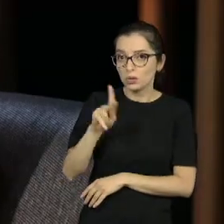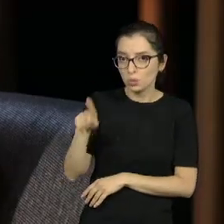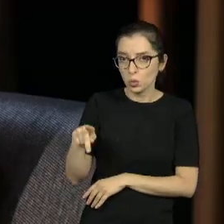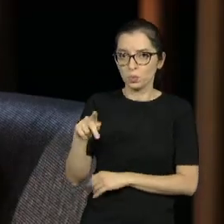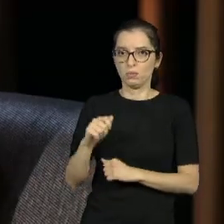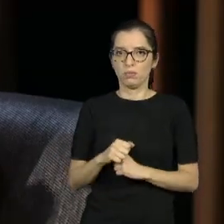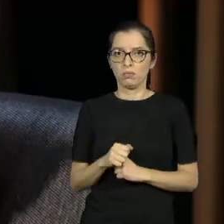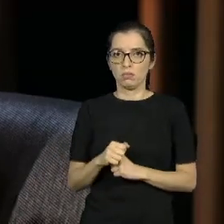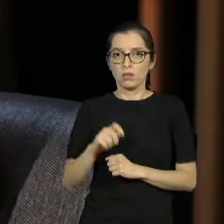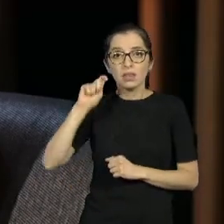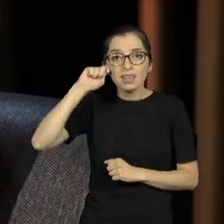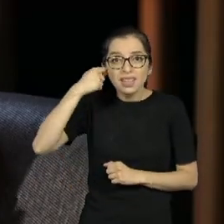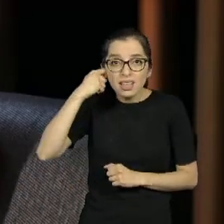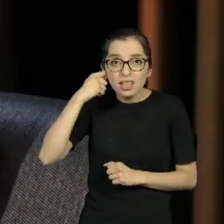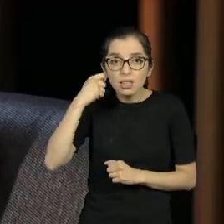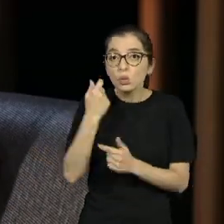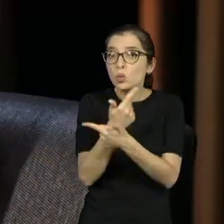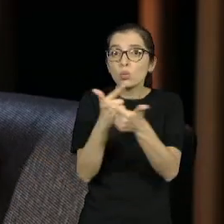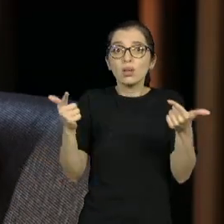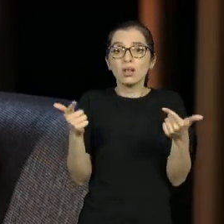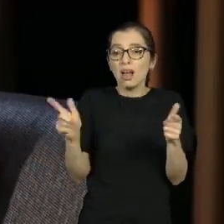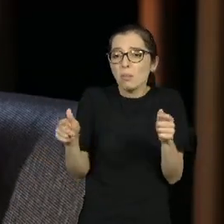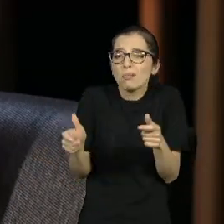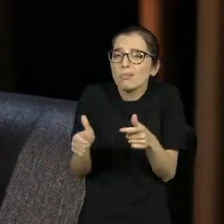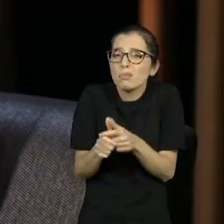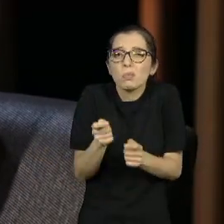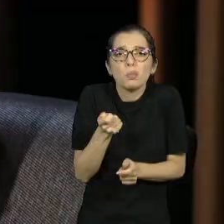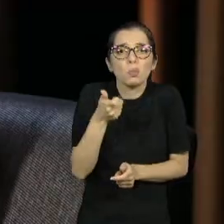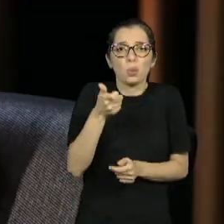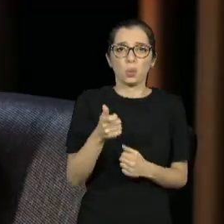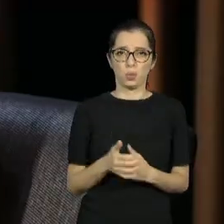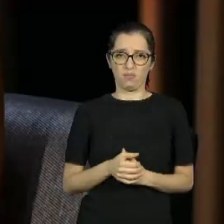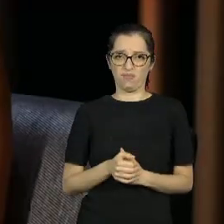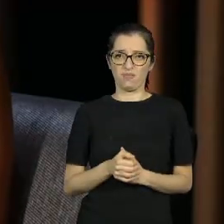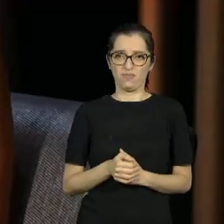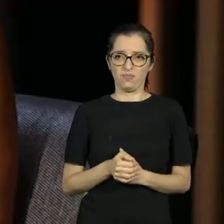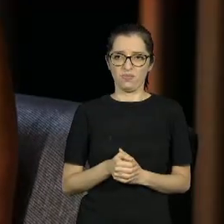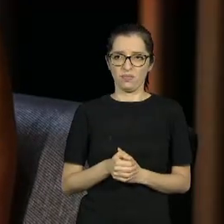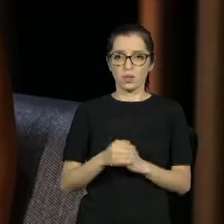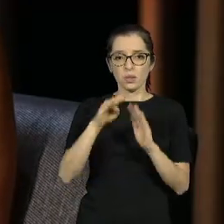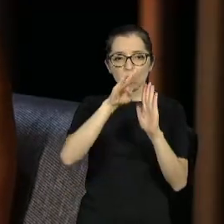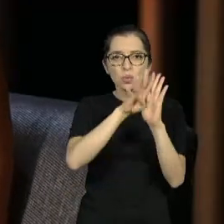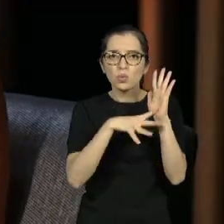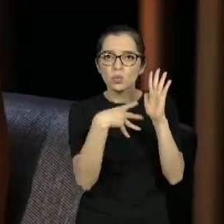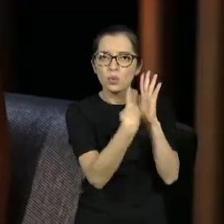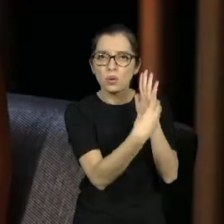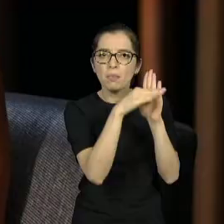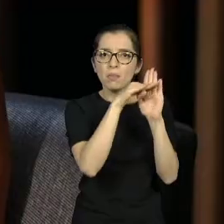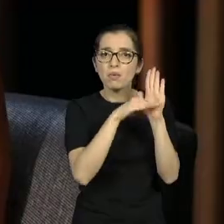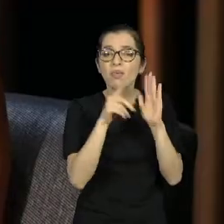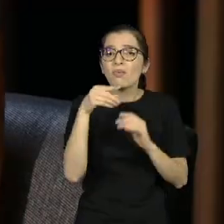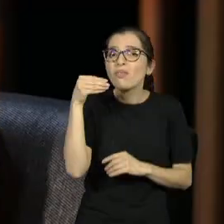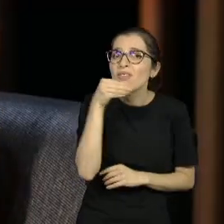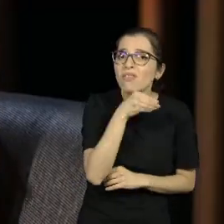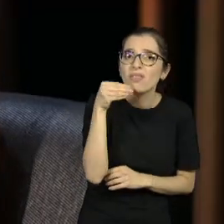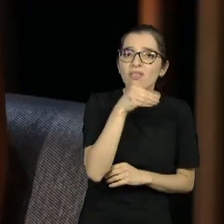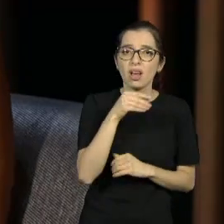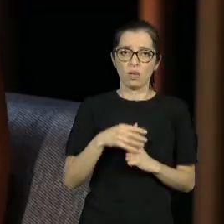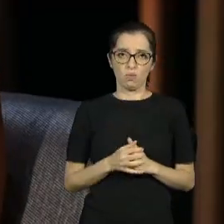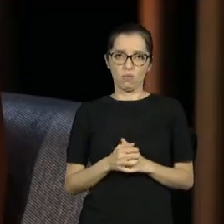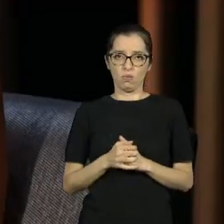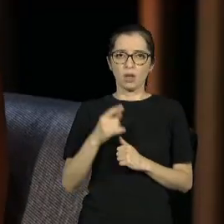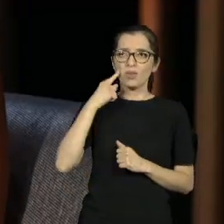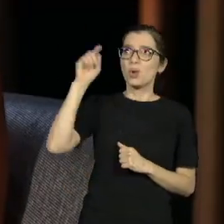docentes são uma minoria e temos ainda corro currículos muito coloniais e muito europeus e